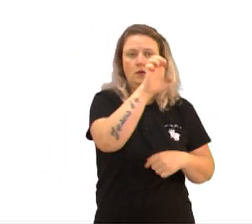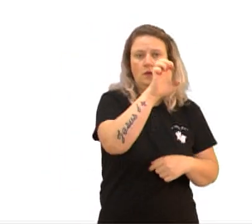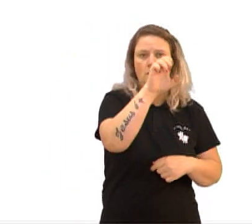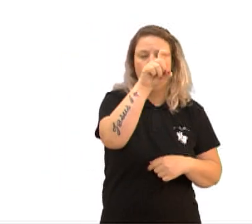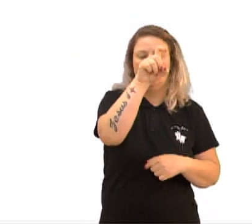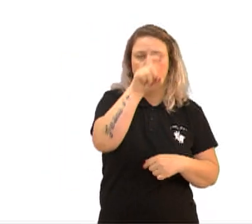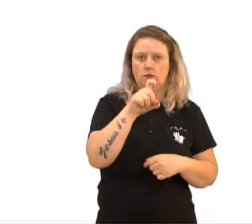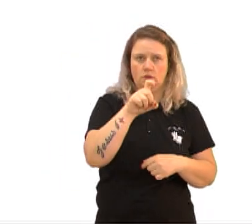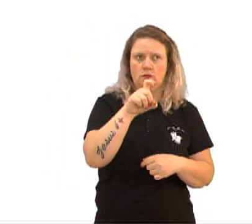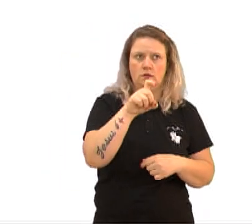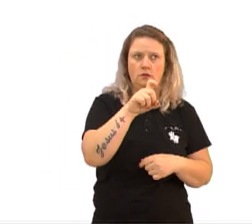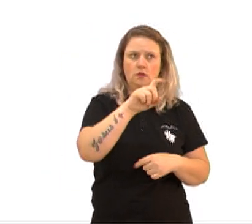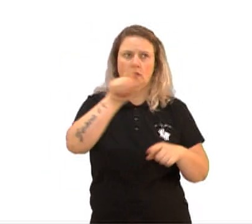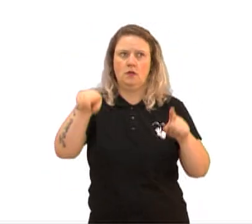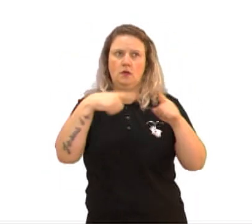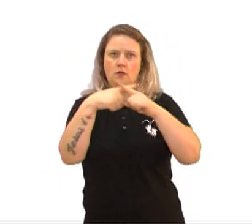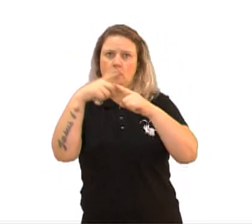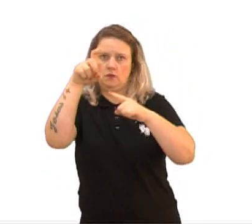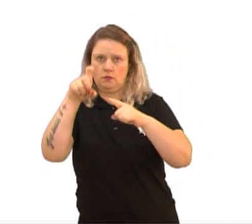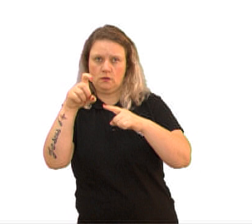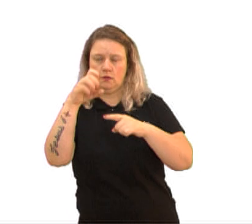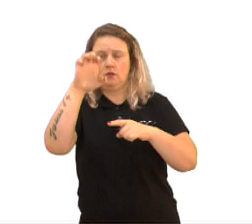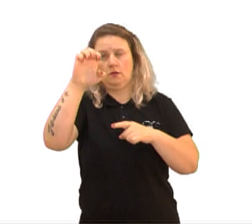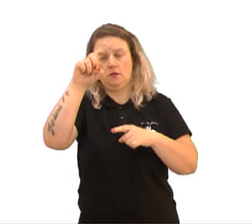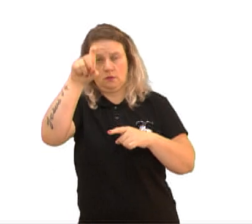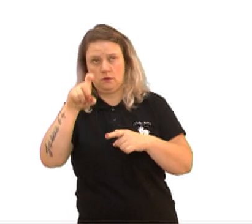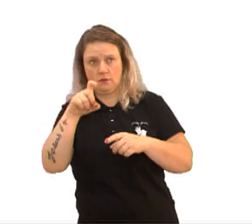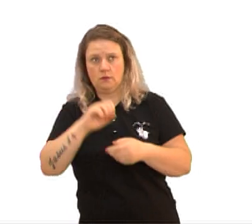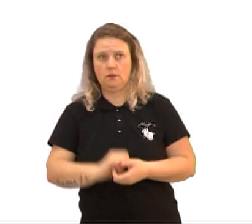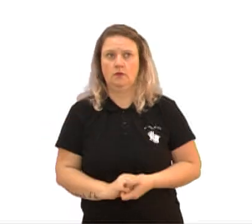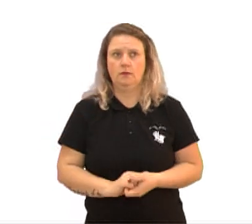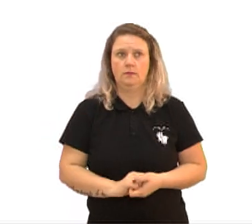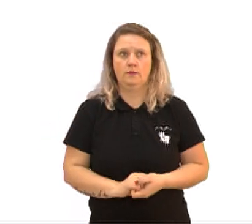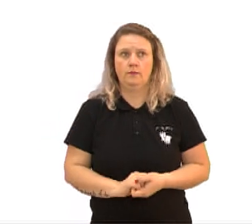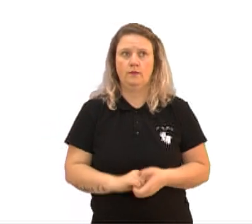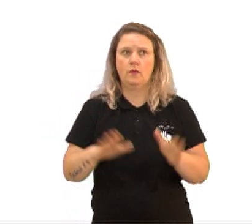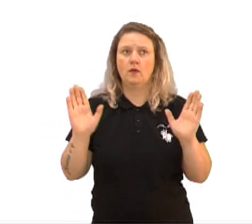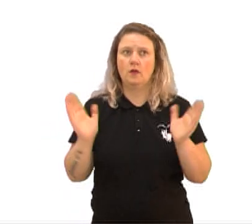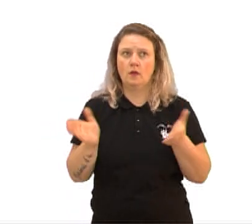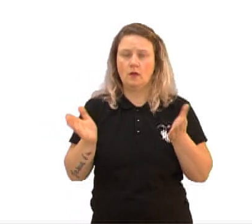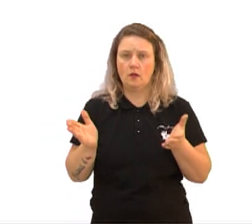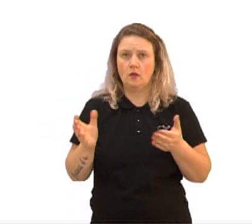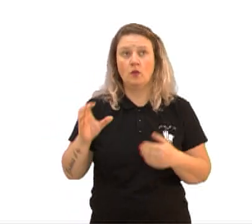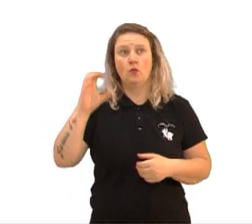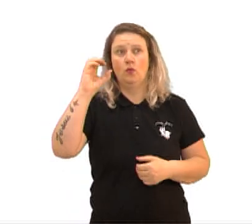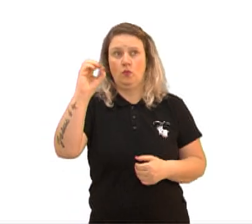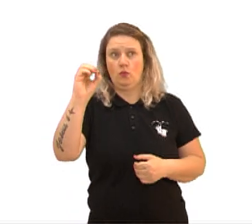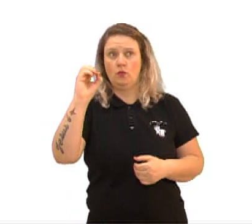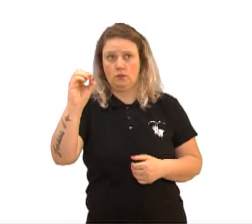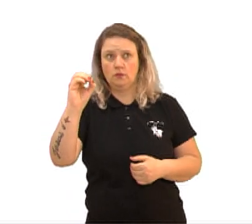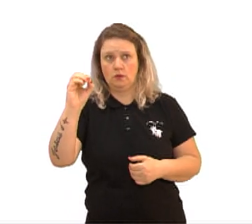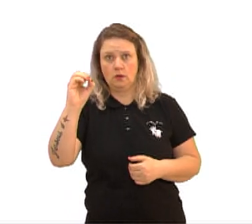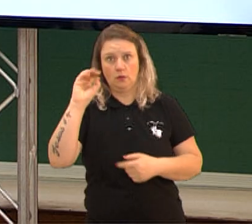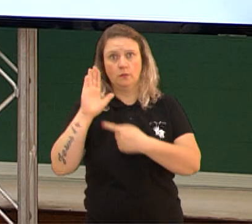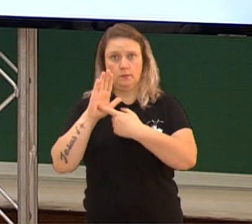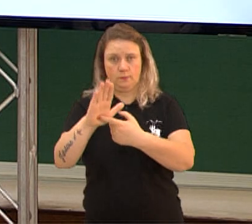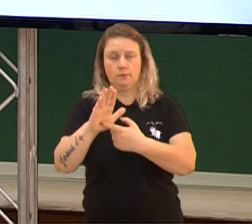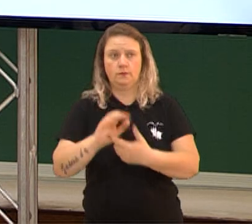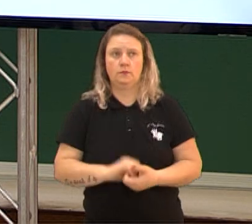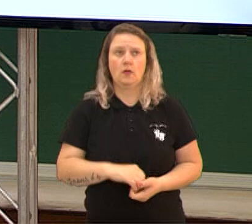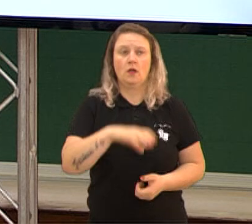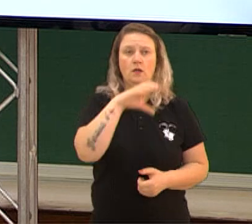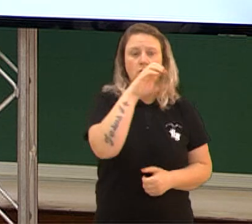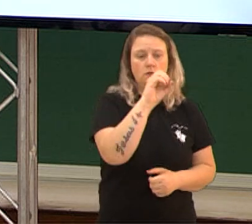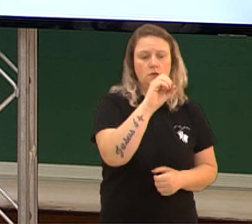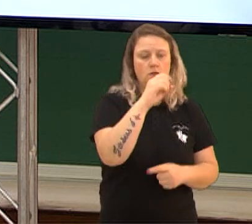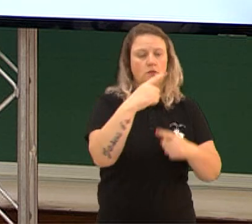X, EX. 0 vezes Y, fica o 0, mas eu indiquei aqui para você ver de onde saiu, tá? 0